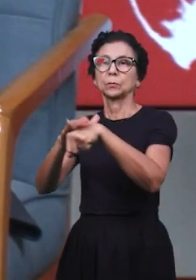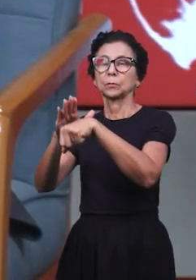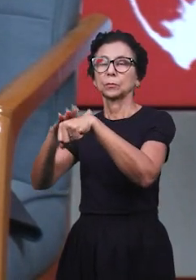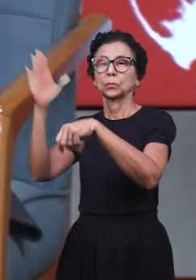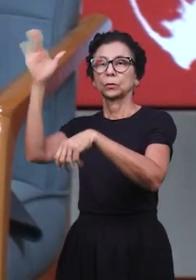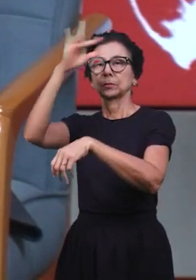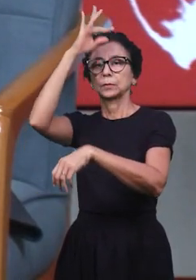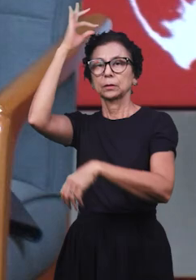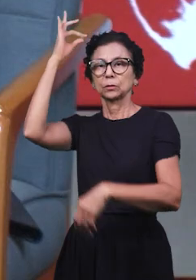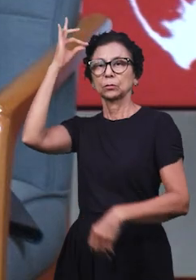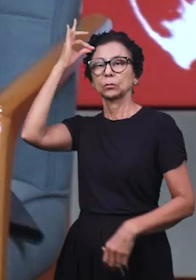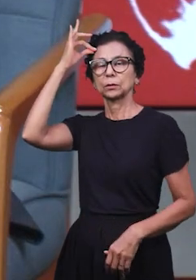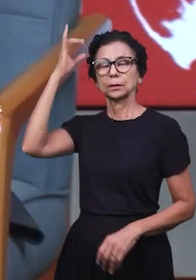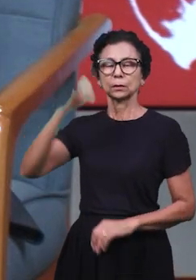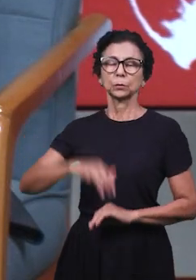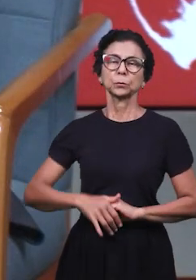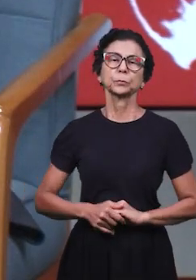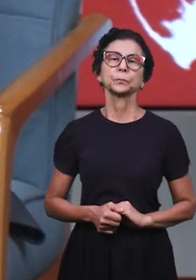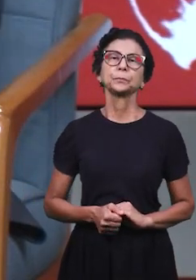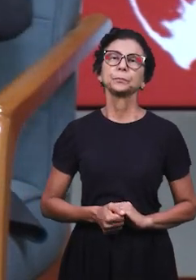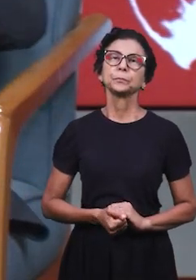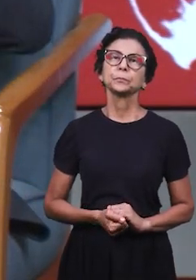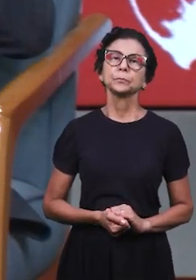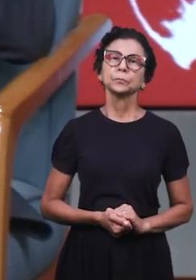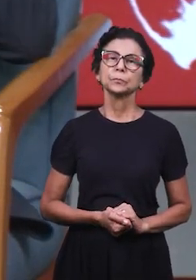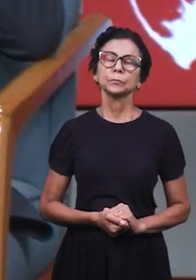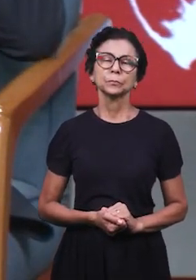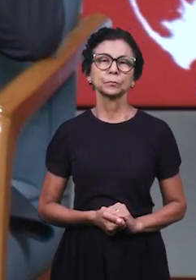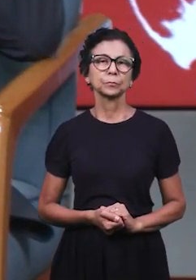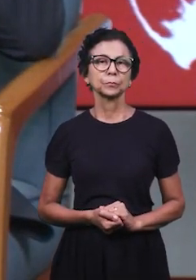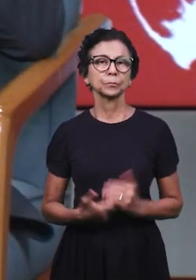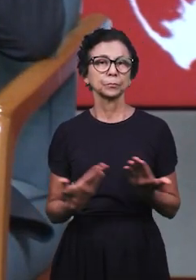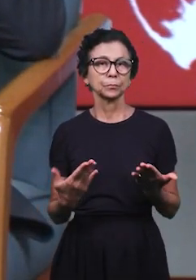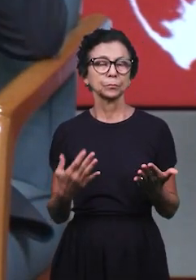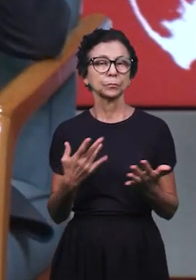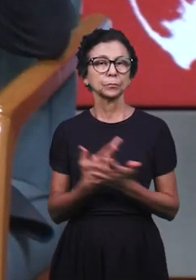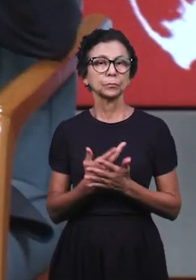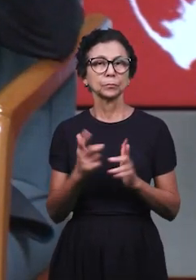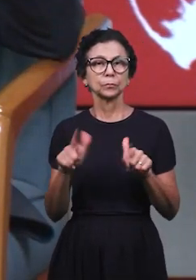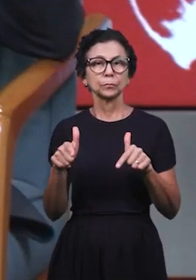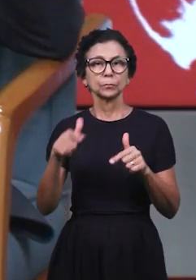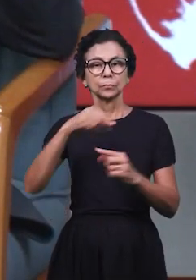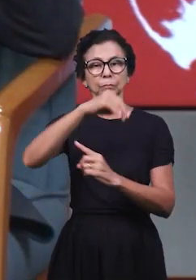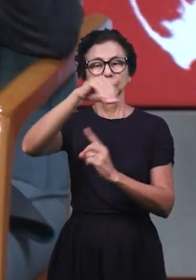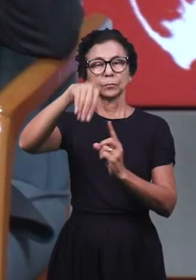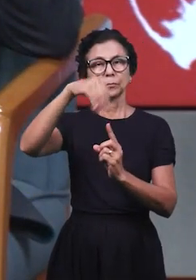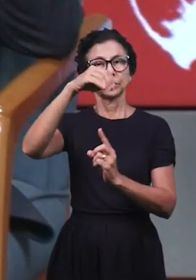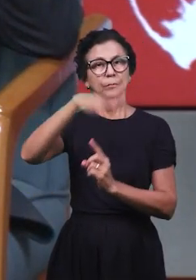através da consulta, ela moveu uma operação da graça.